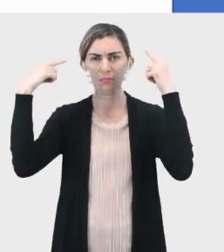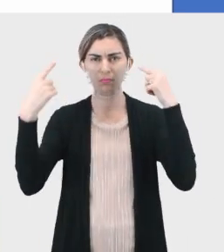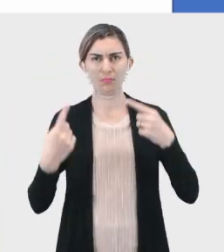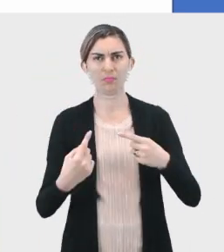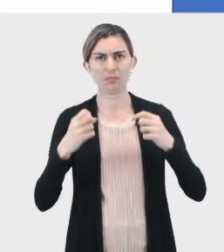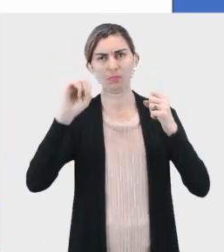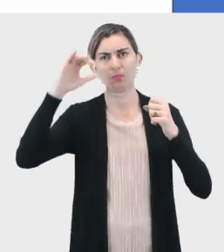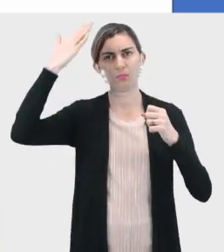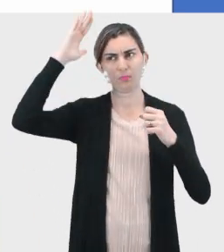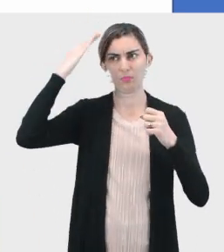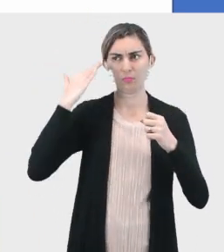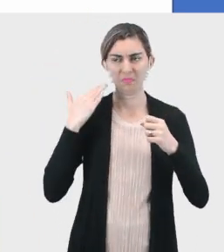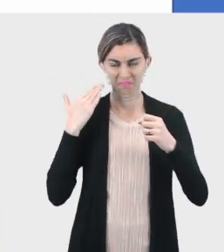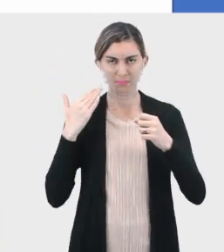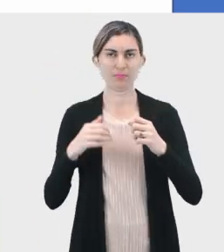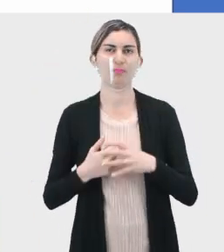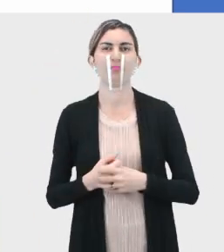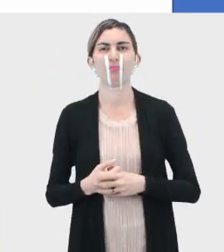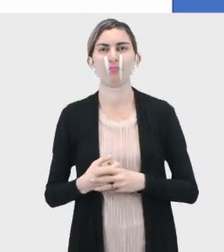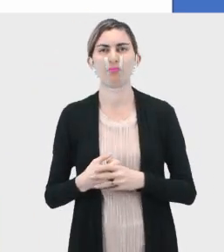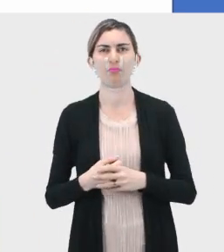encaracolado ou ondulado.